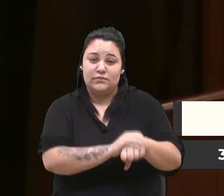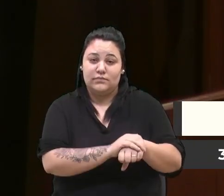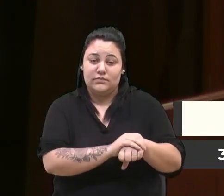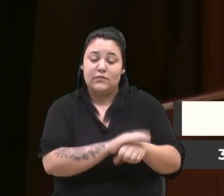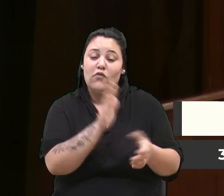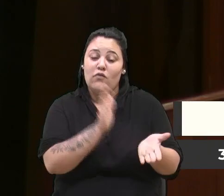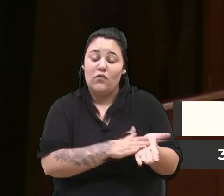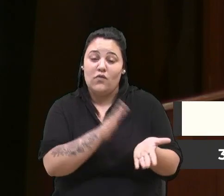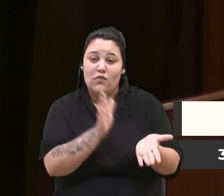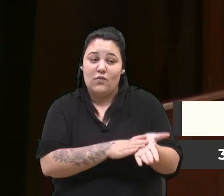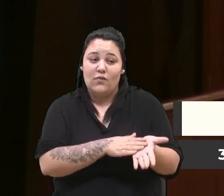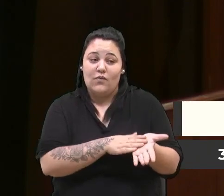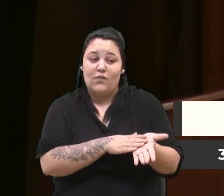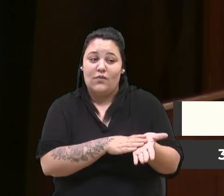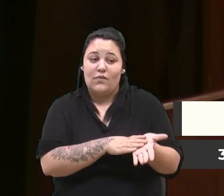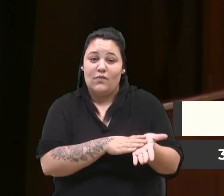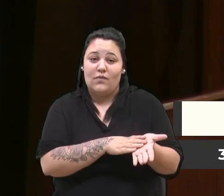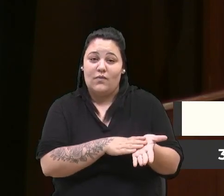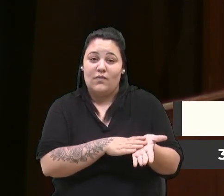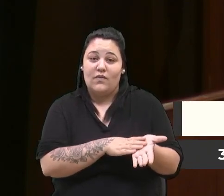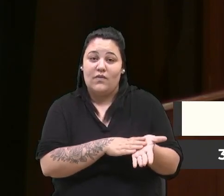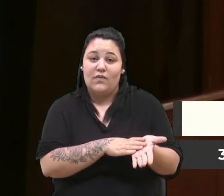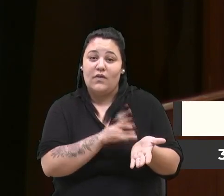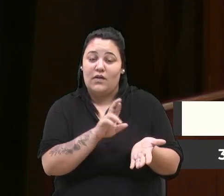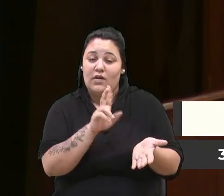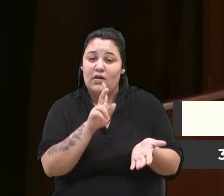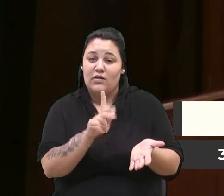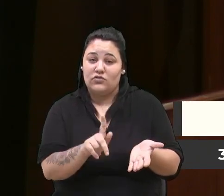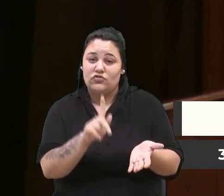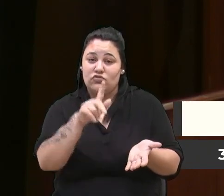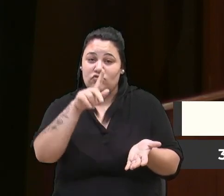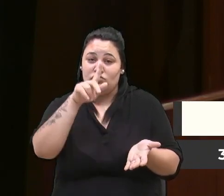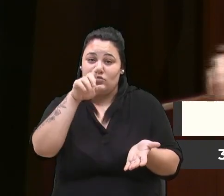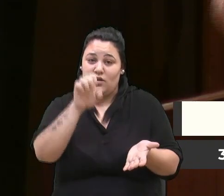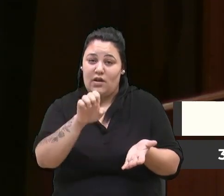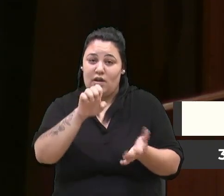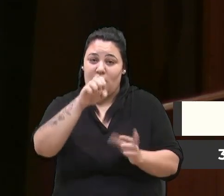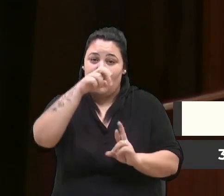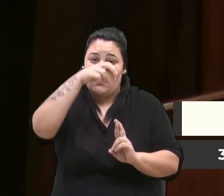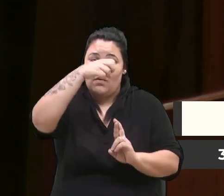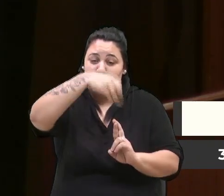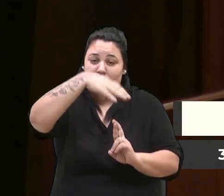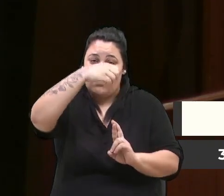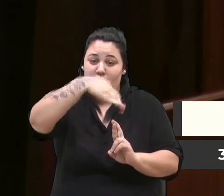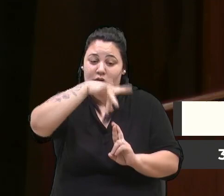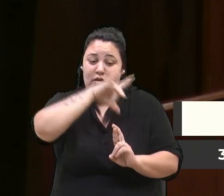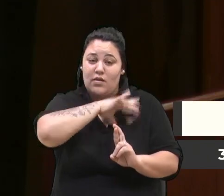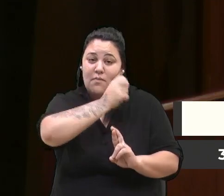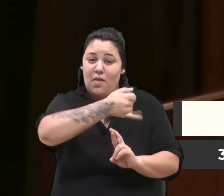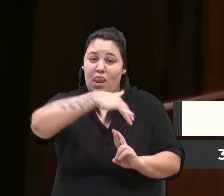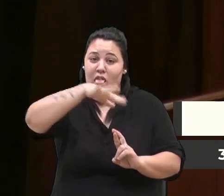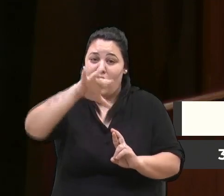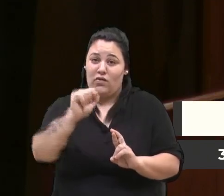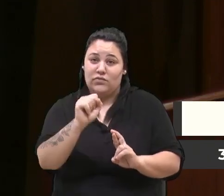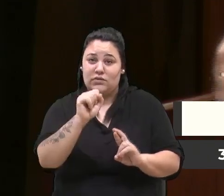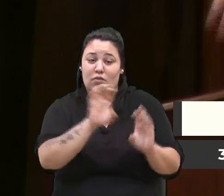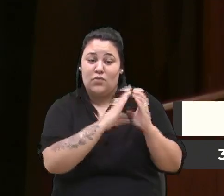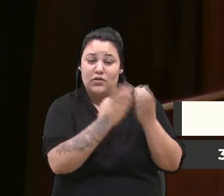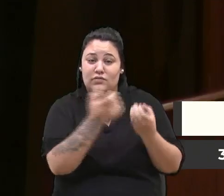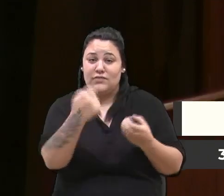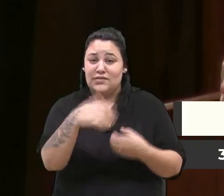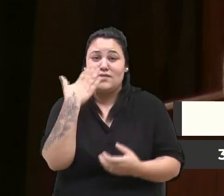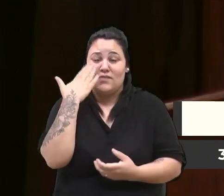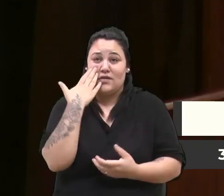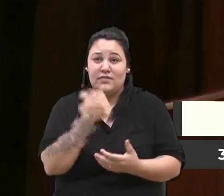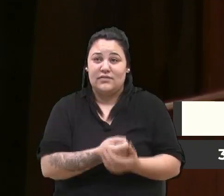aqui, sério, agora é a RGE. RGE, que ganha milhões, a comunidade precisa saber disso, que ganha